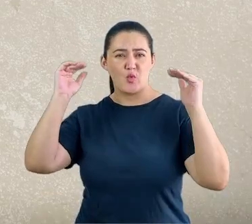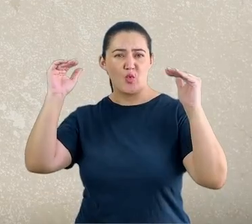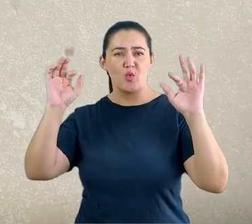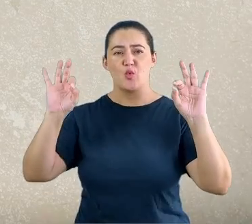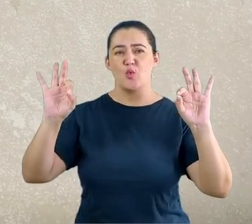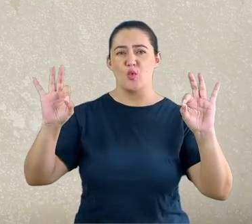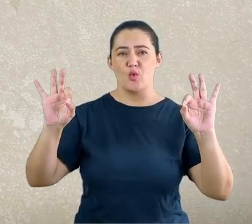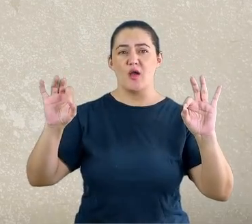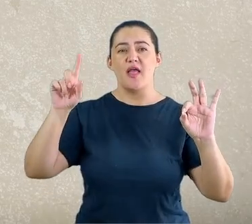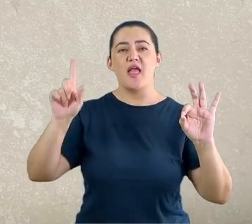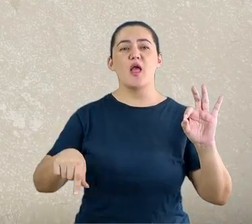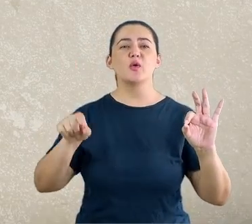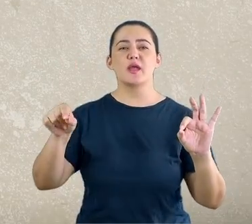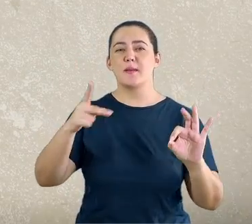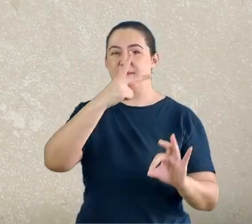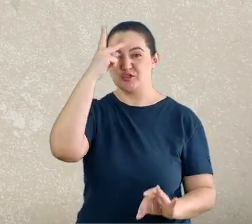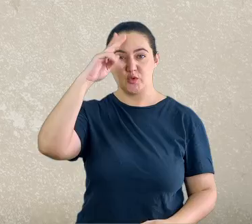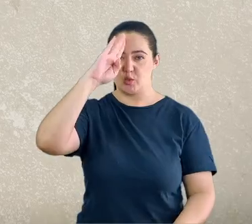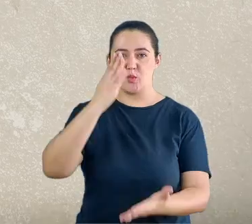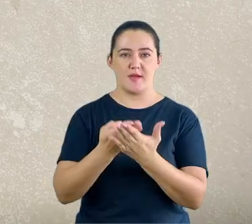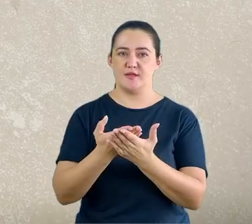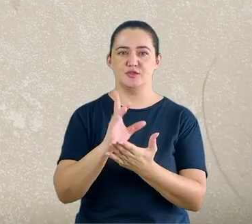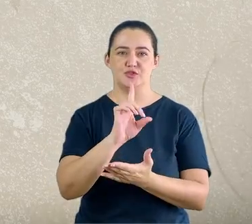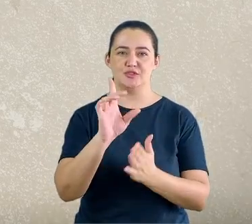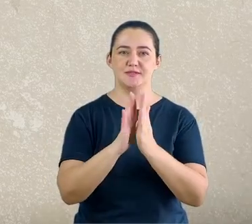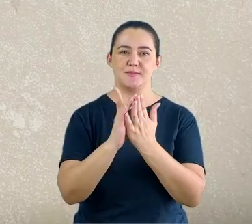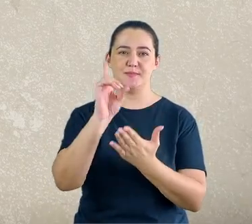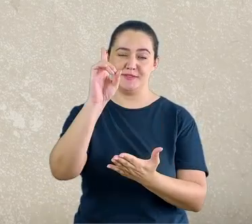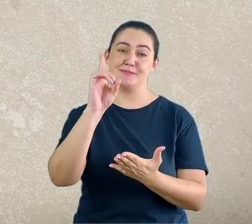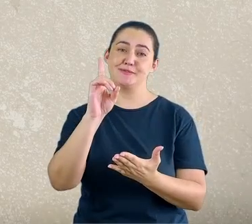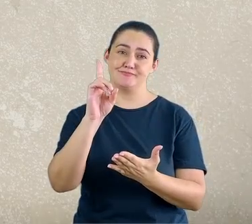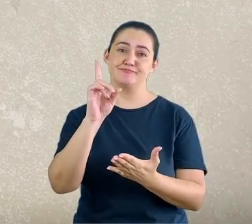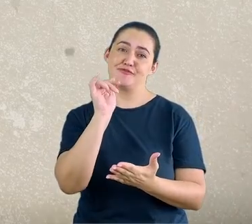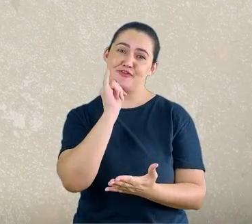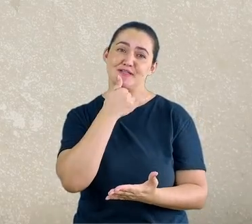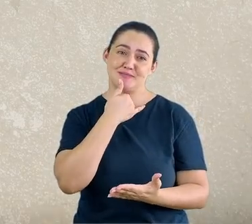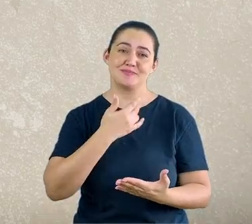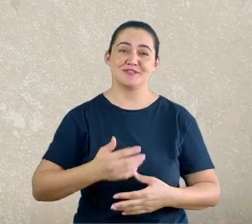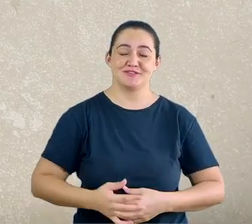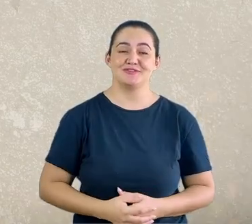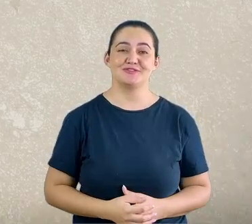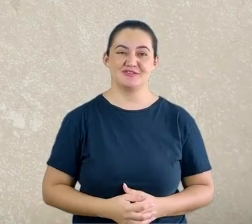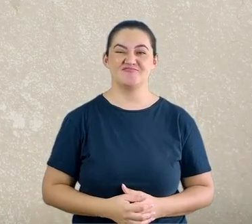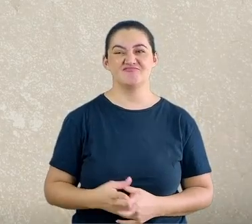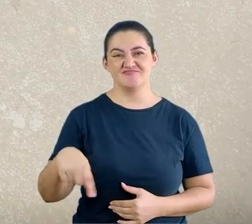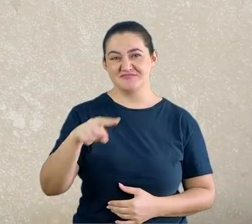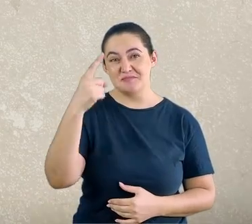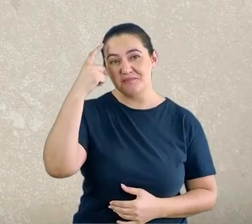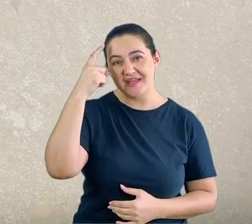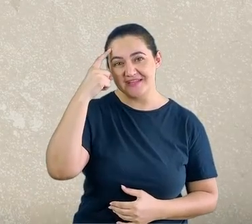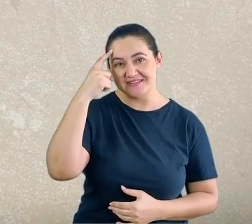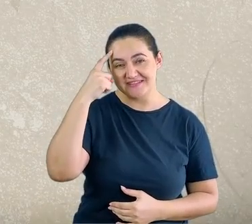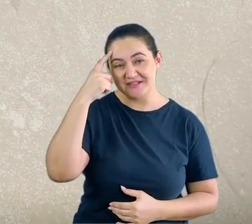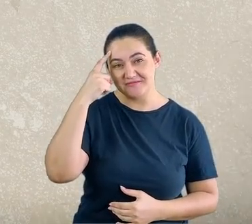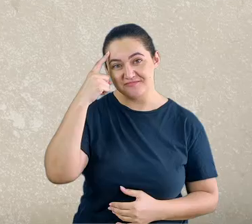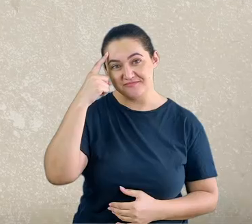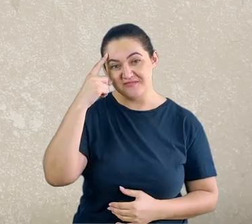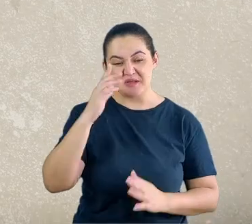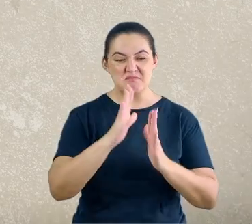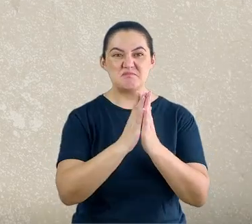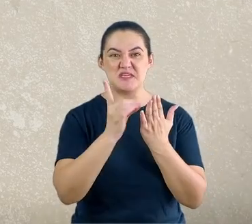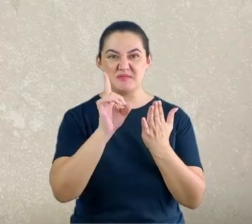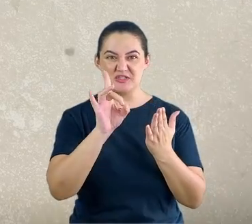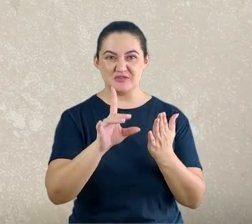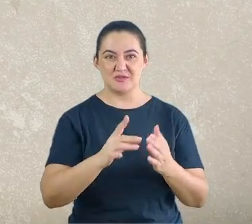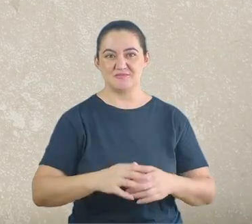são aqueles céticos, ateus ou agnósticos que não acreditam no texto bíblico, que Bíblia é coisa apenas